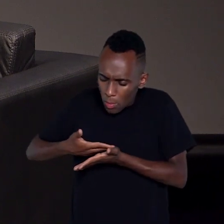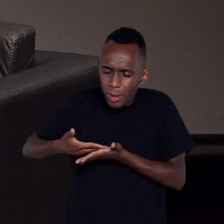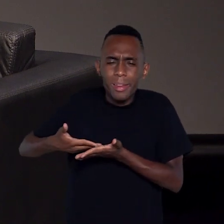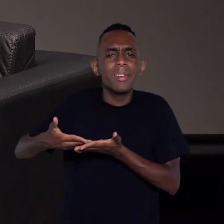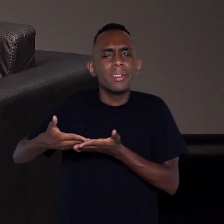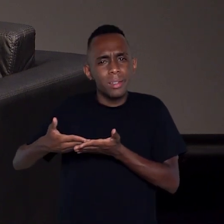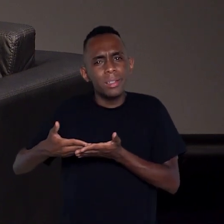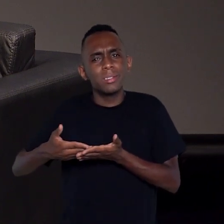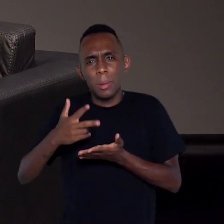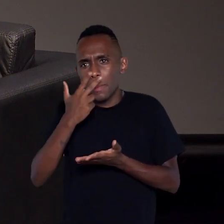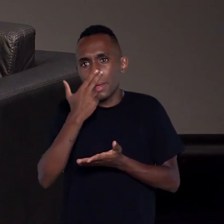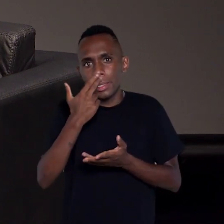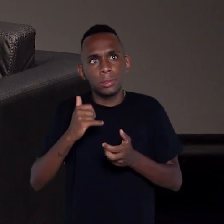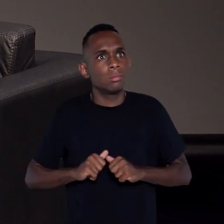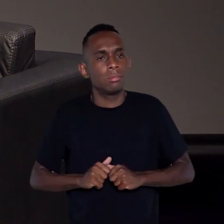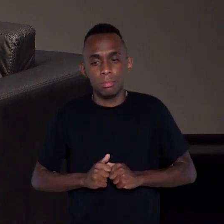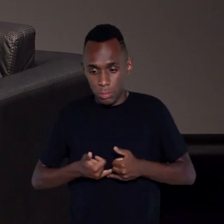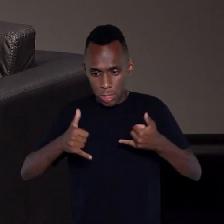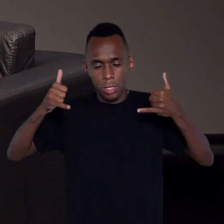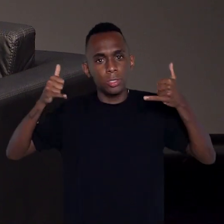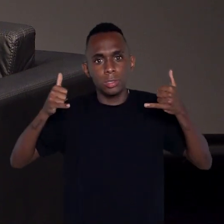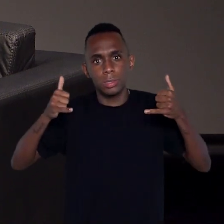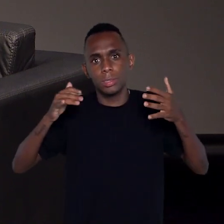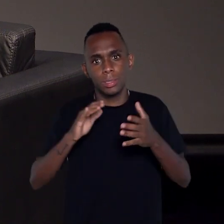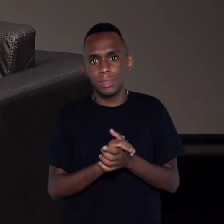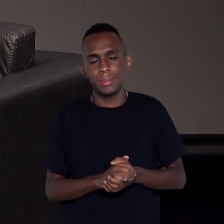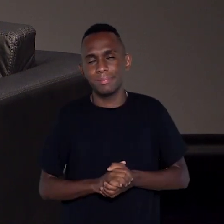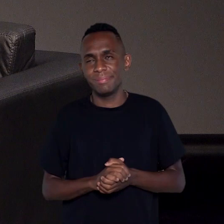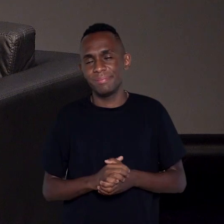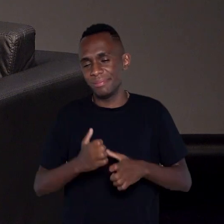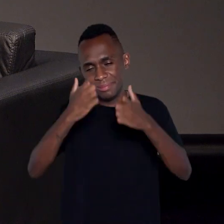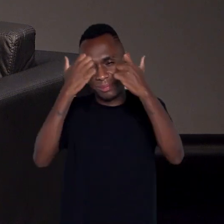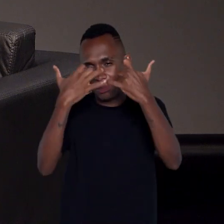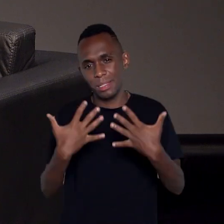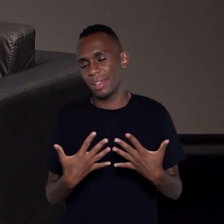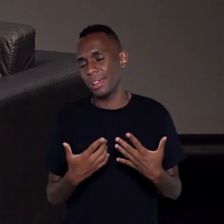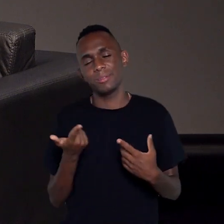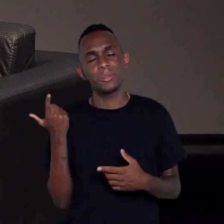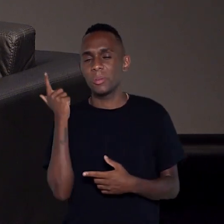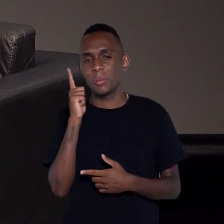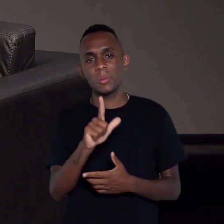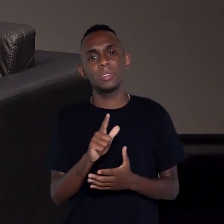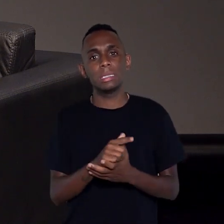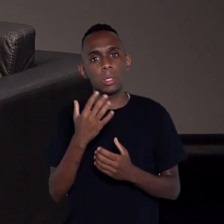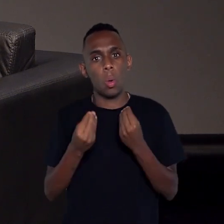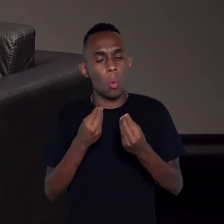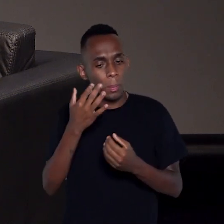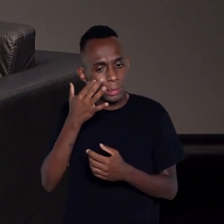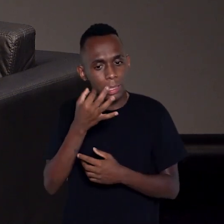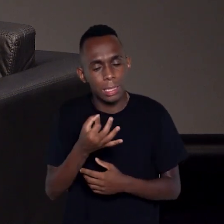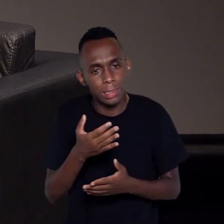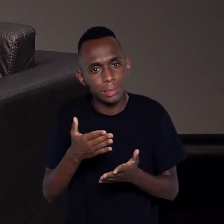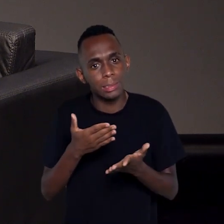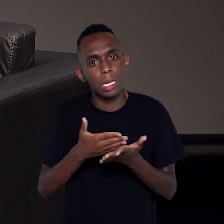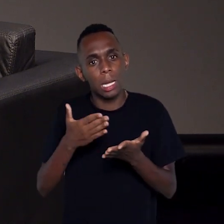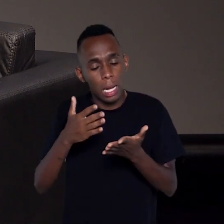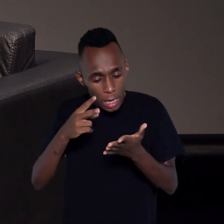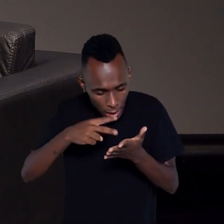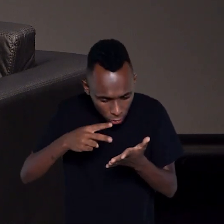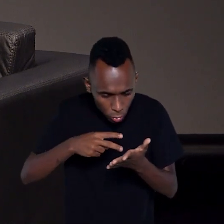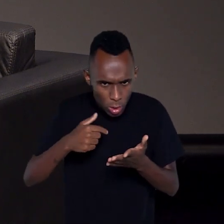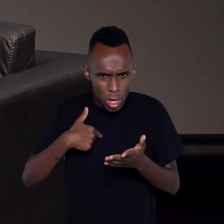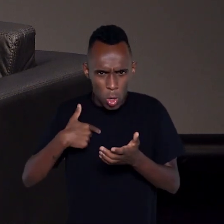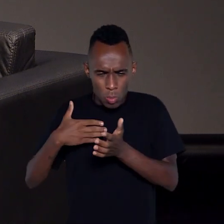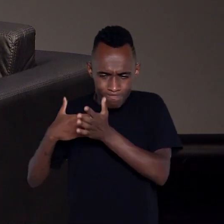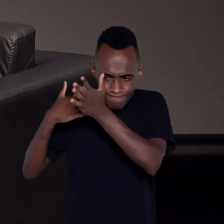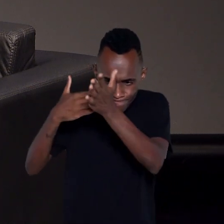né? Daquelas coisas magnéticas que muitas vezes a gente não consegue explicar. Esse interesse pela leitura, ele surgiu neste momento, e